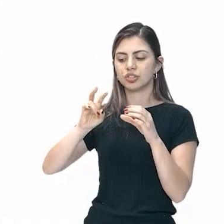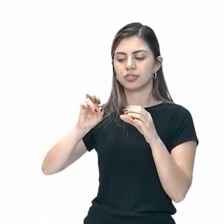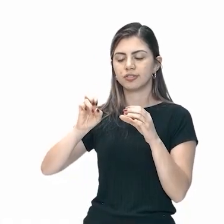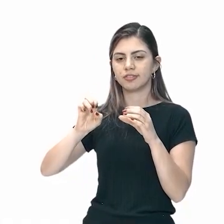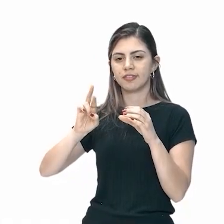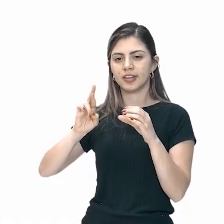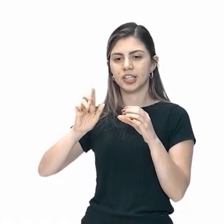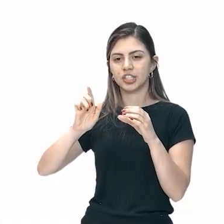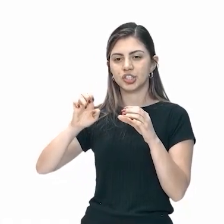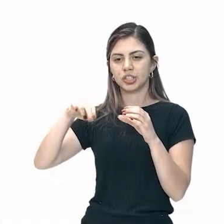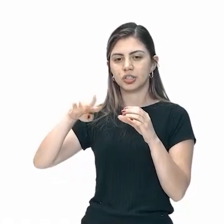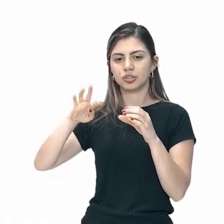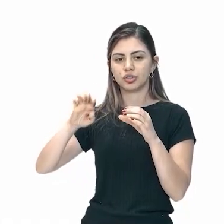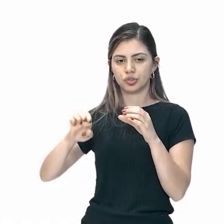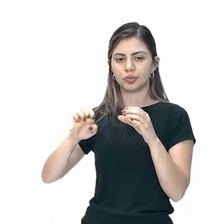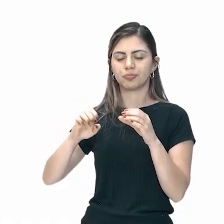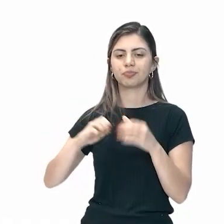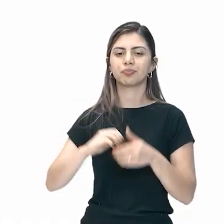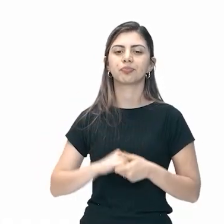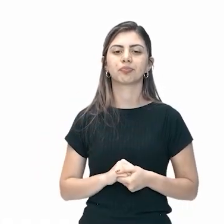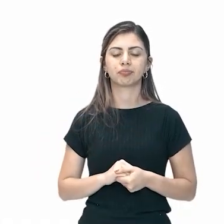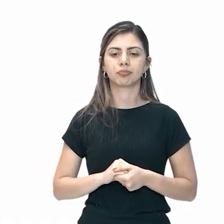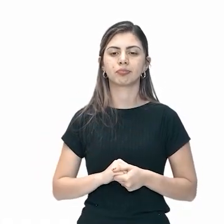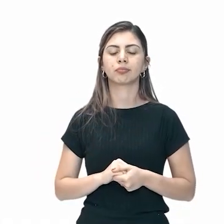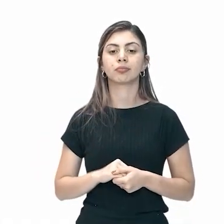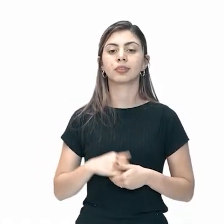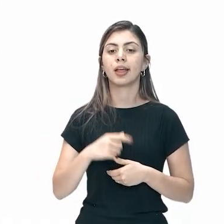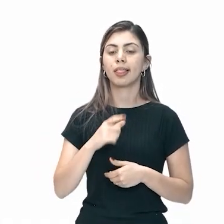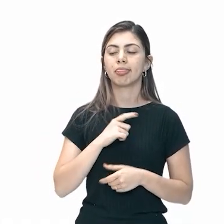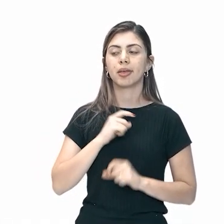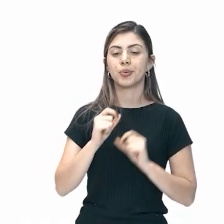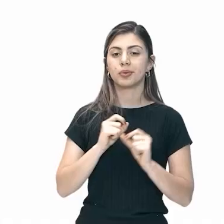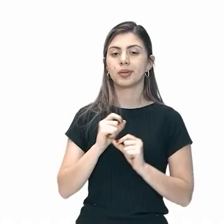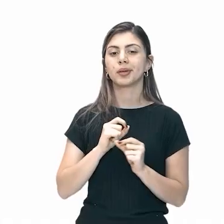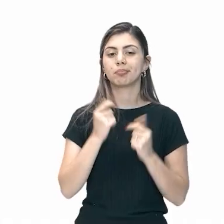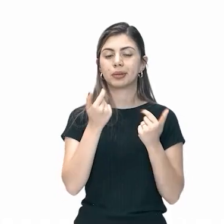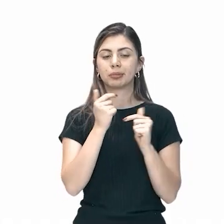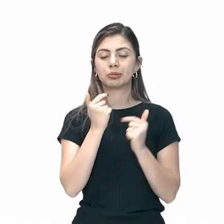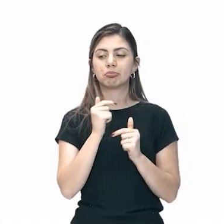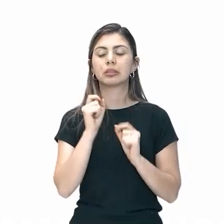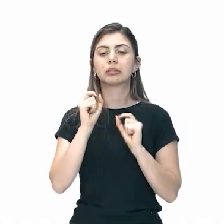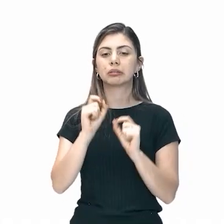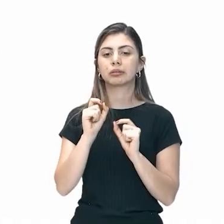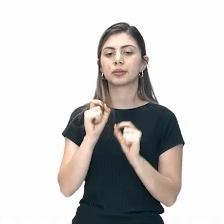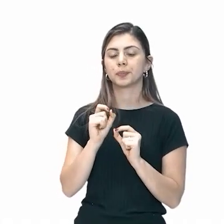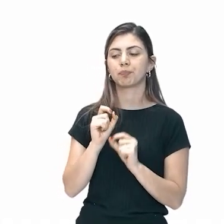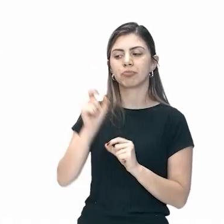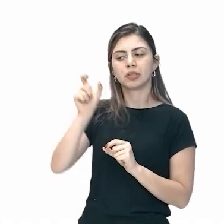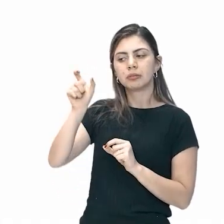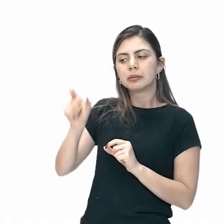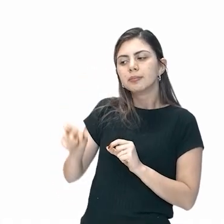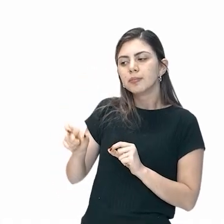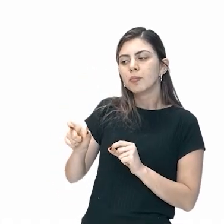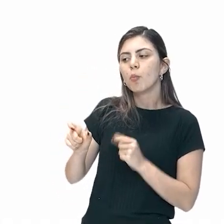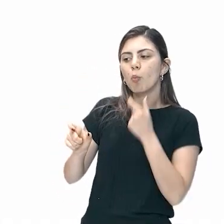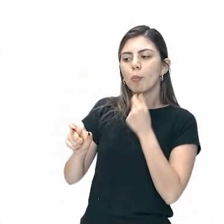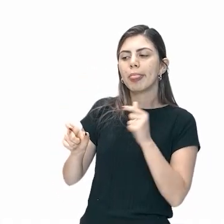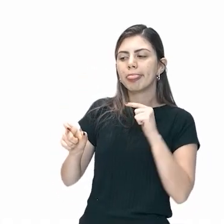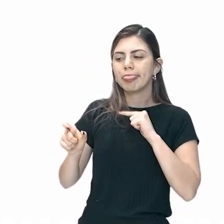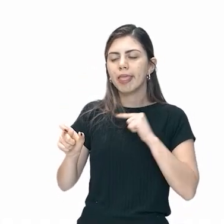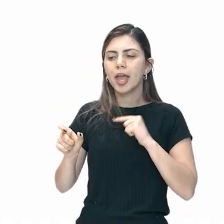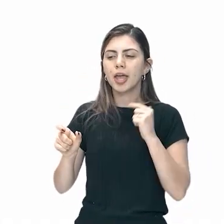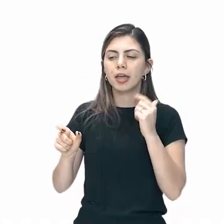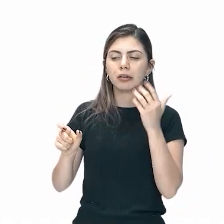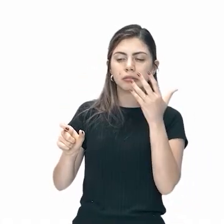Lentes divergentes. Tem até uma piadinha muito sem graça, que é o cara que tem miopia, ele